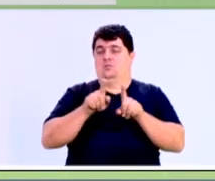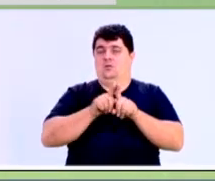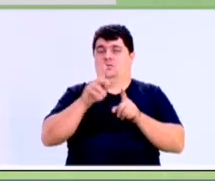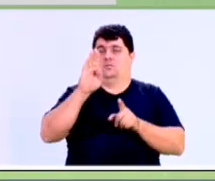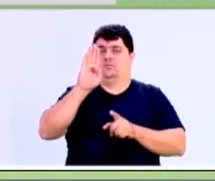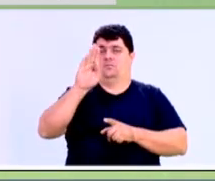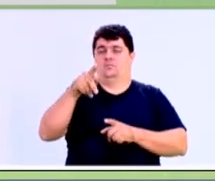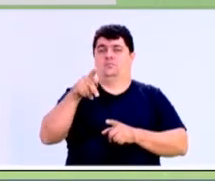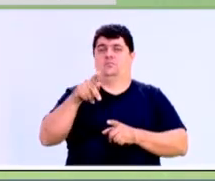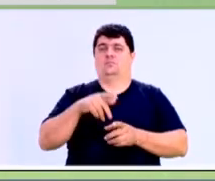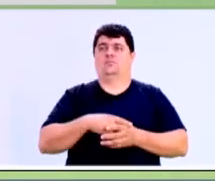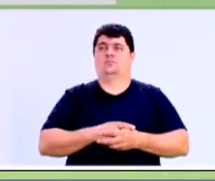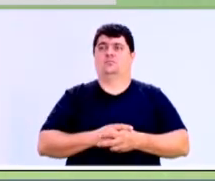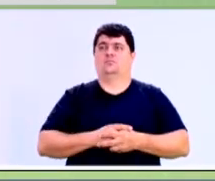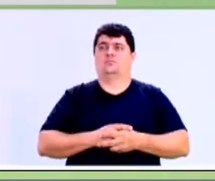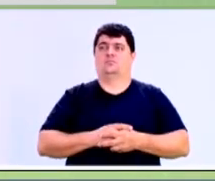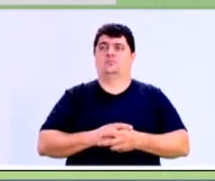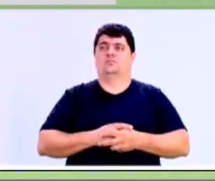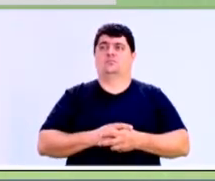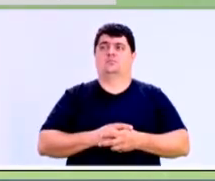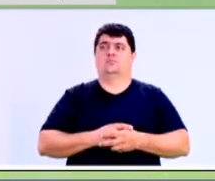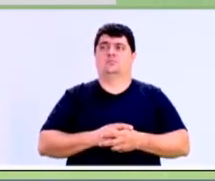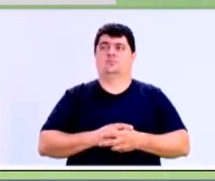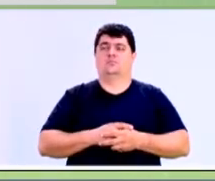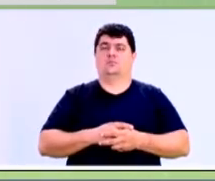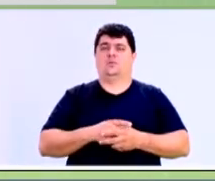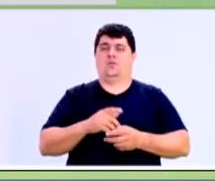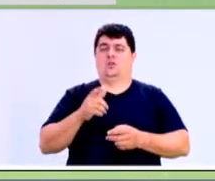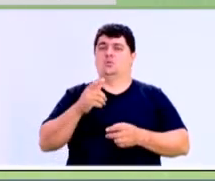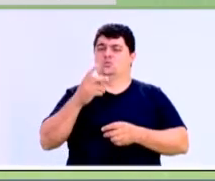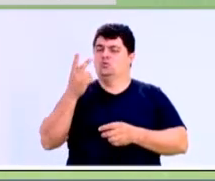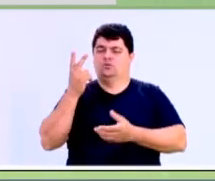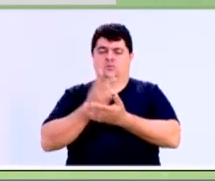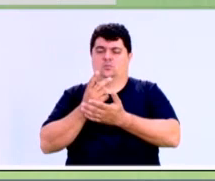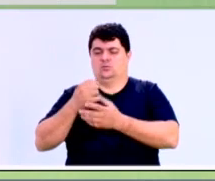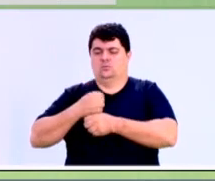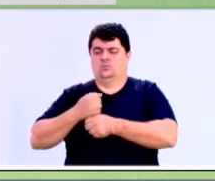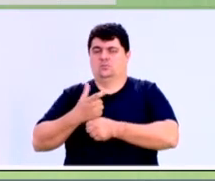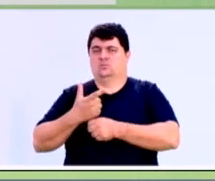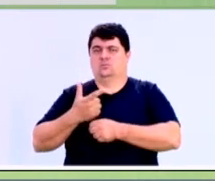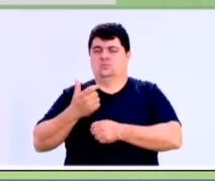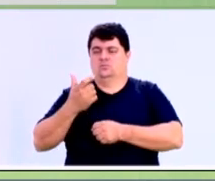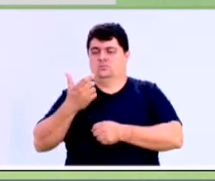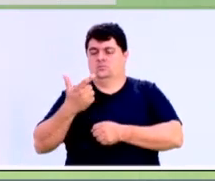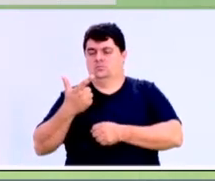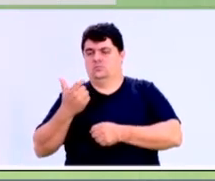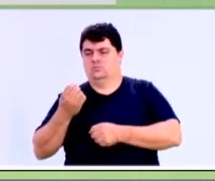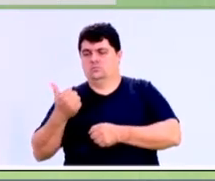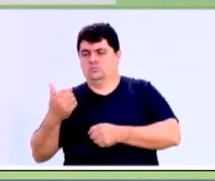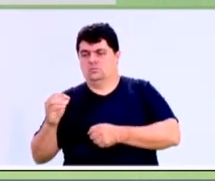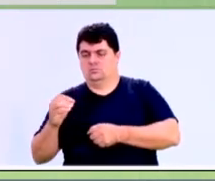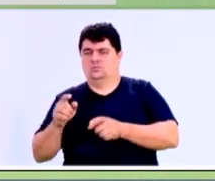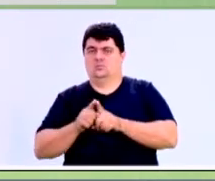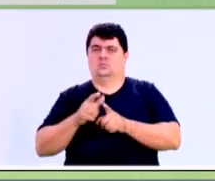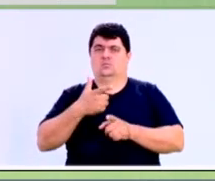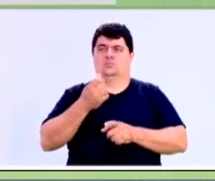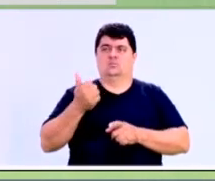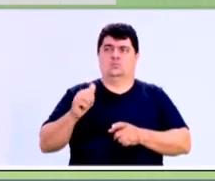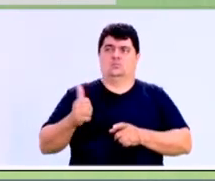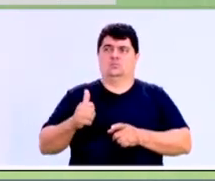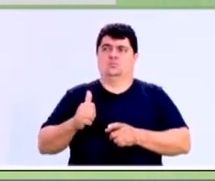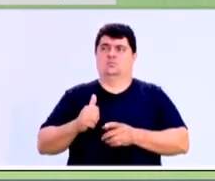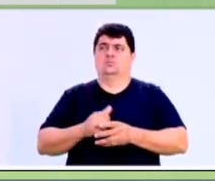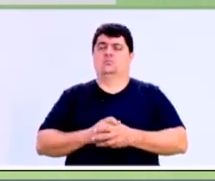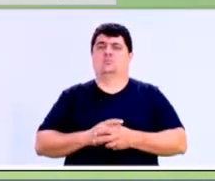patrimonial, beleza? Estou aqui trabalhando com 2 anos. Para quê? Porque eu tenho que ter informação, só por essa informação aqui que eu estou